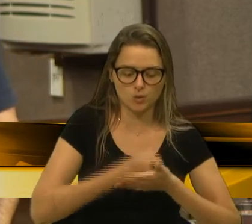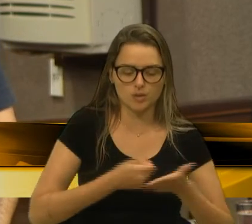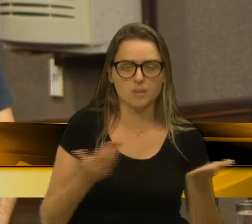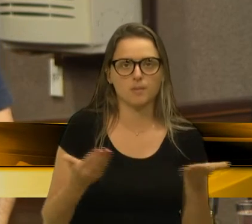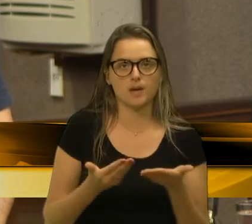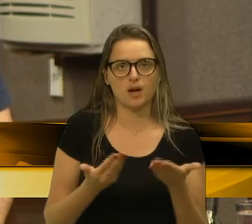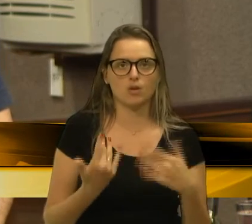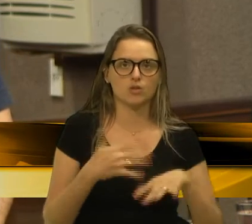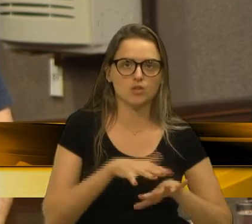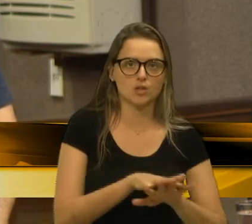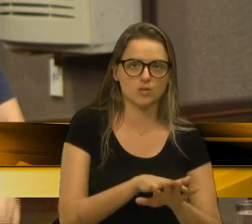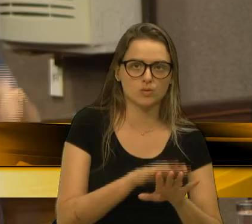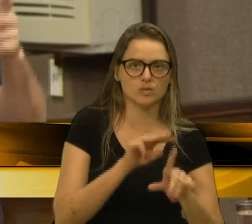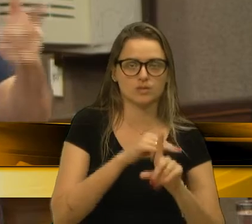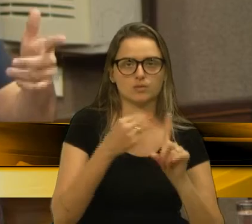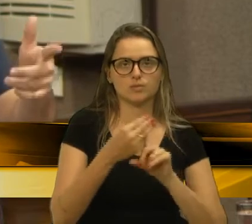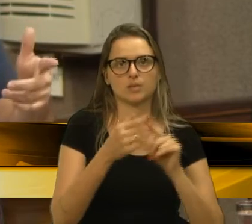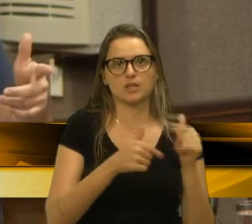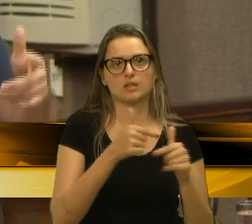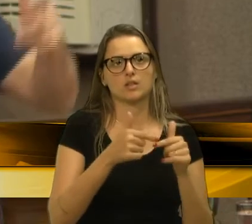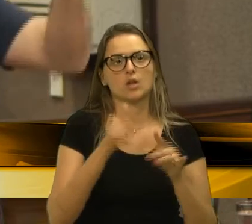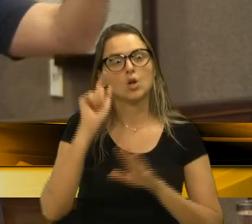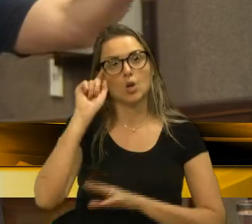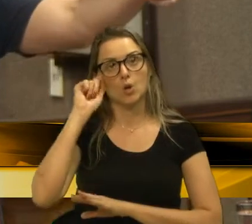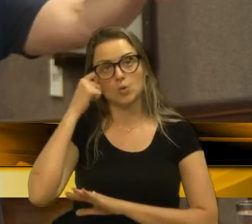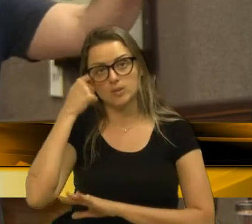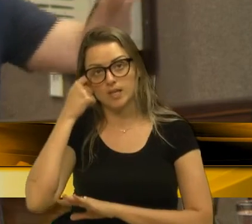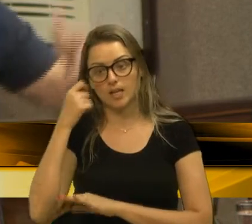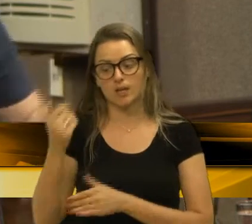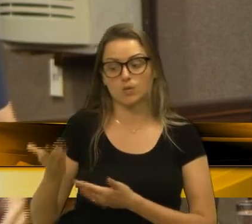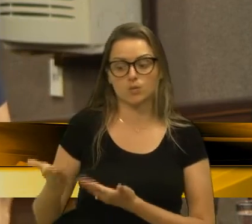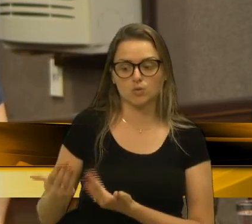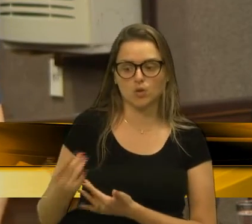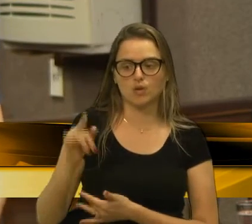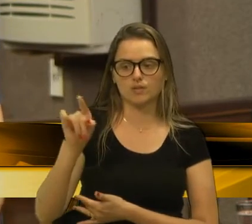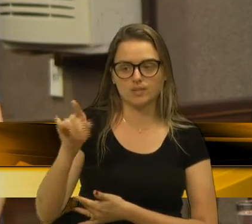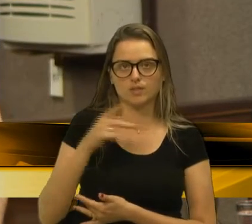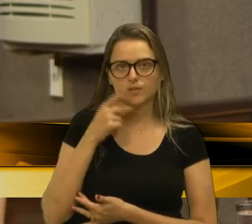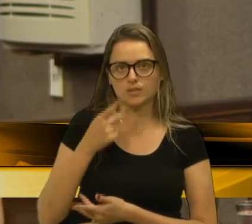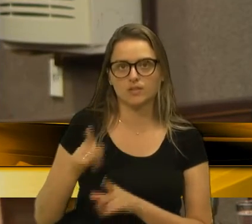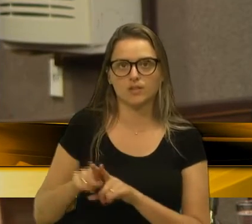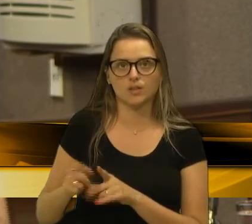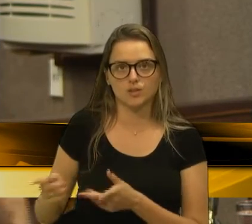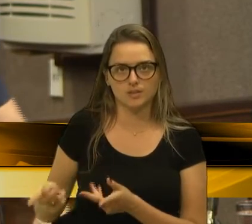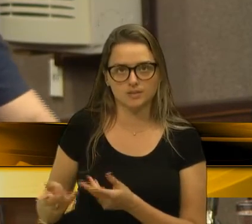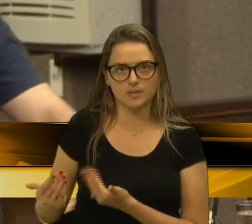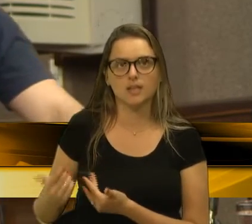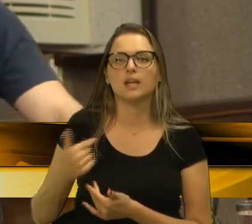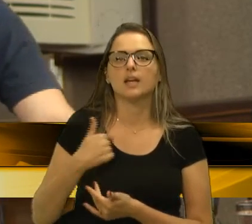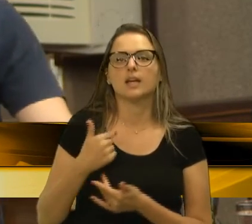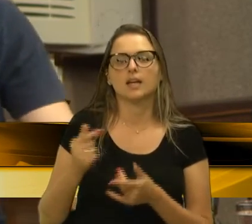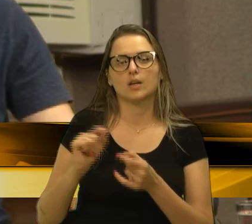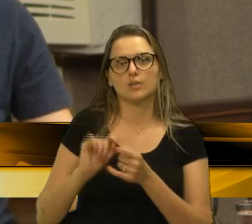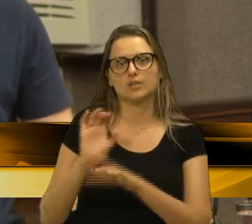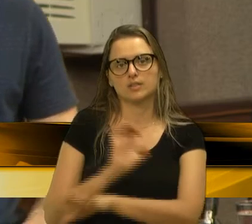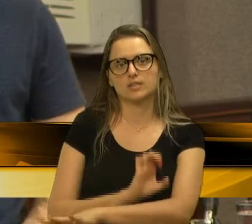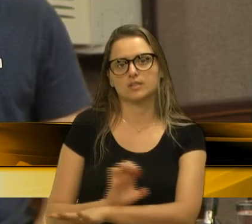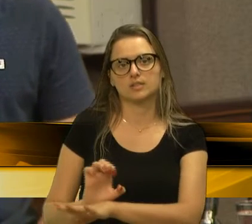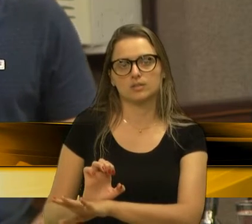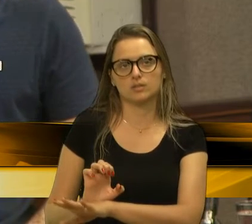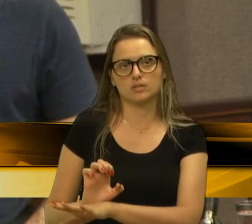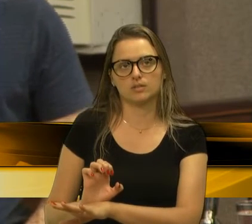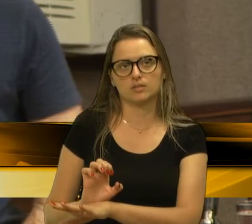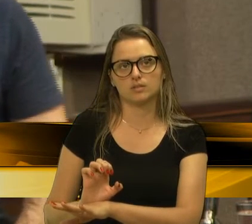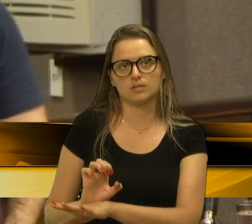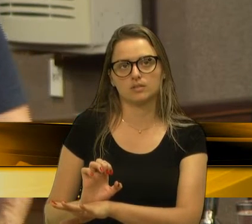no mercado de trabalho. Os negros, os jovens que a senhora acabou de falar, eu fui estagiário